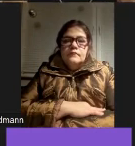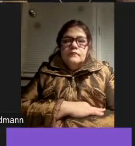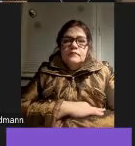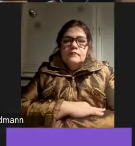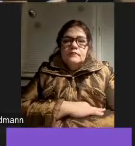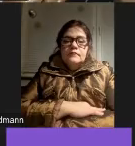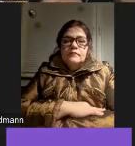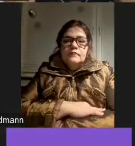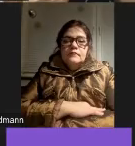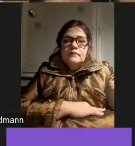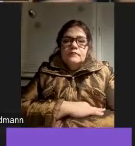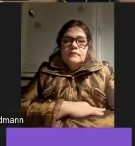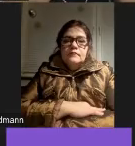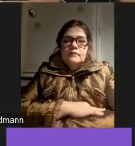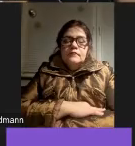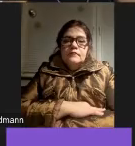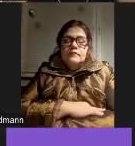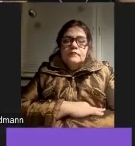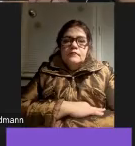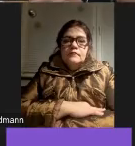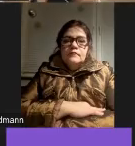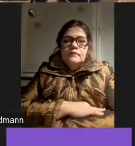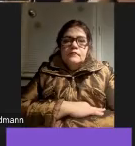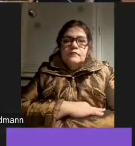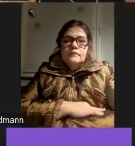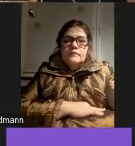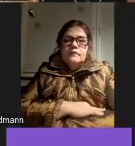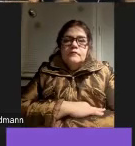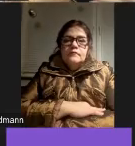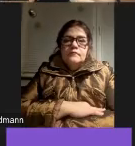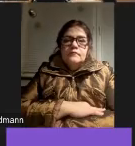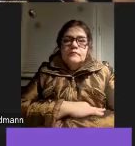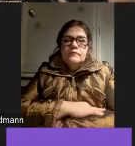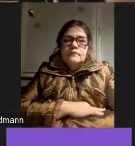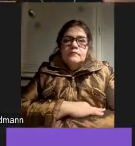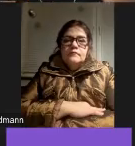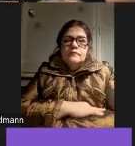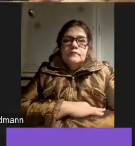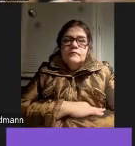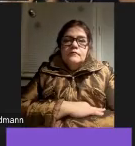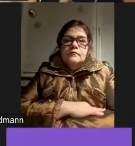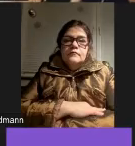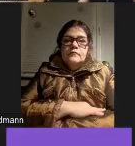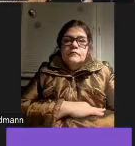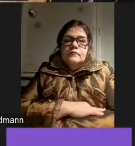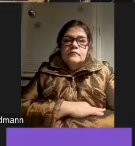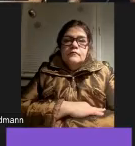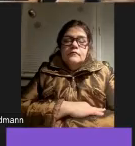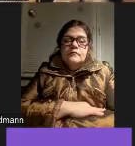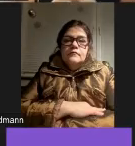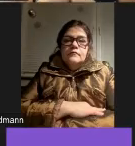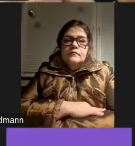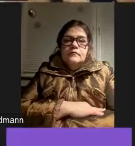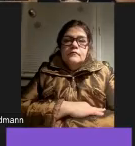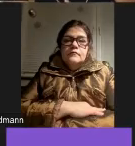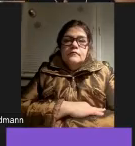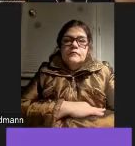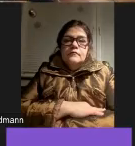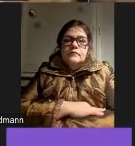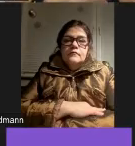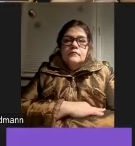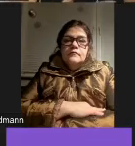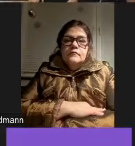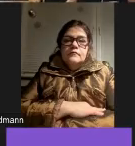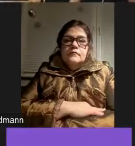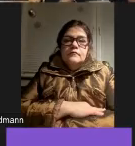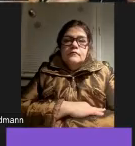normal desse sono para que a gente possa ter essas funções organizacionais, reparadora muscular, reparadora mental, né,